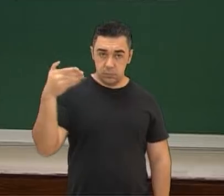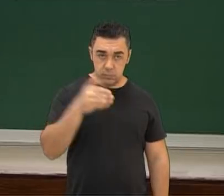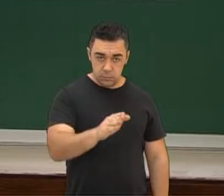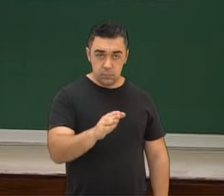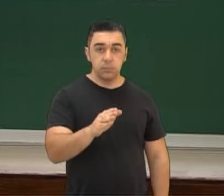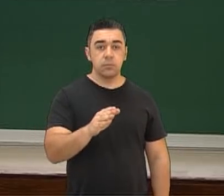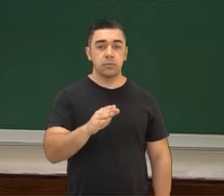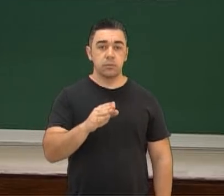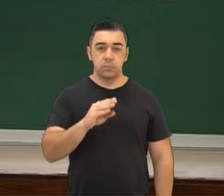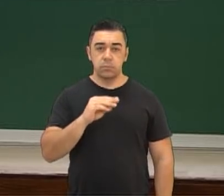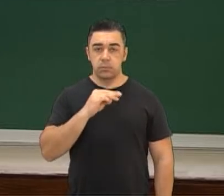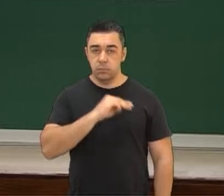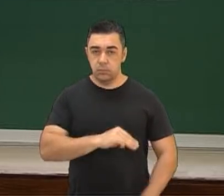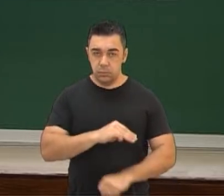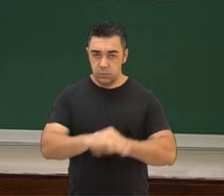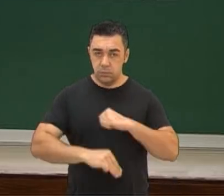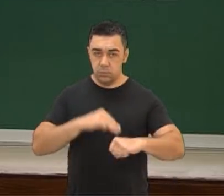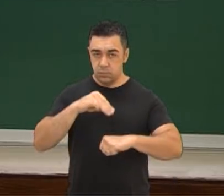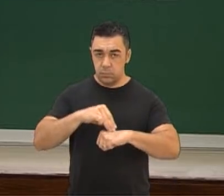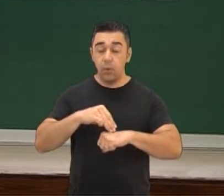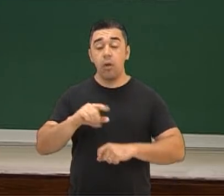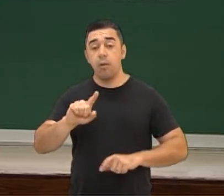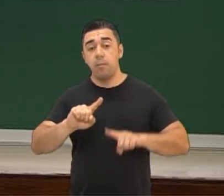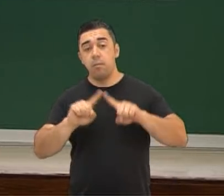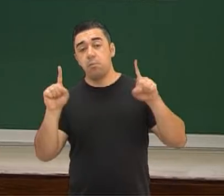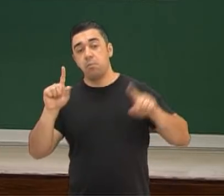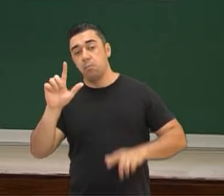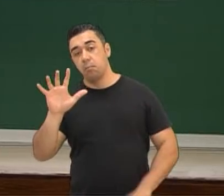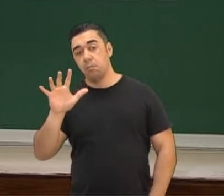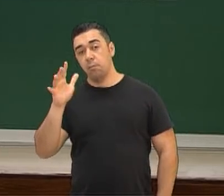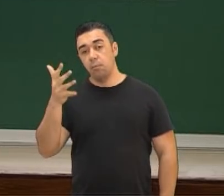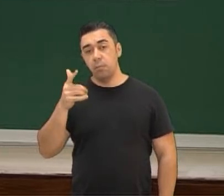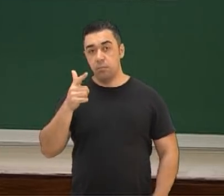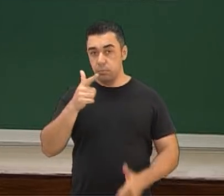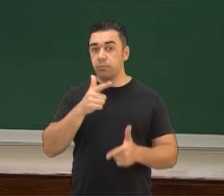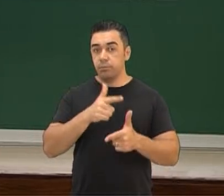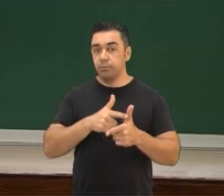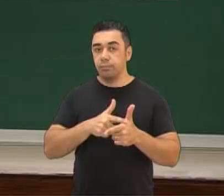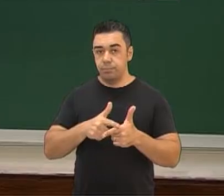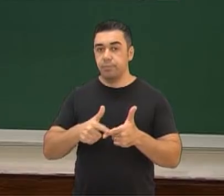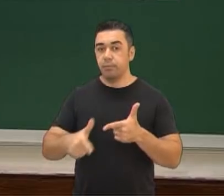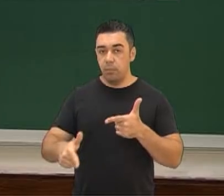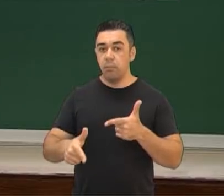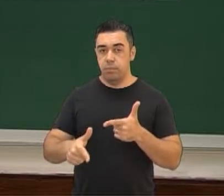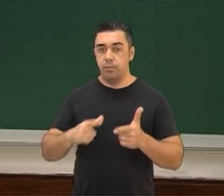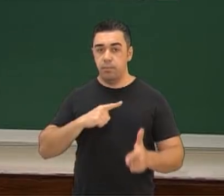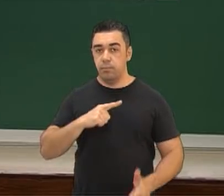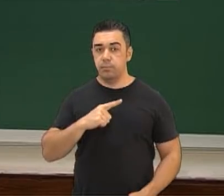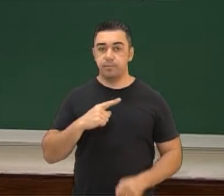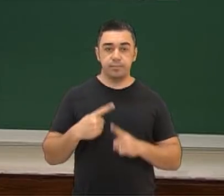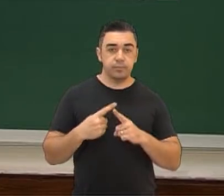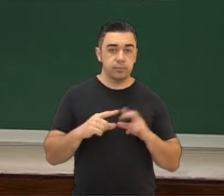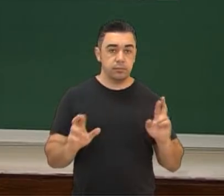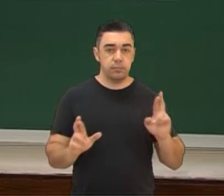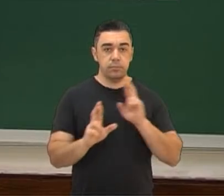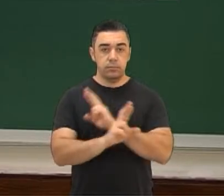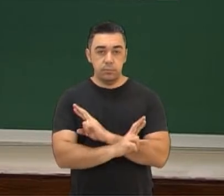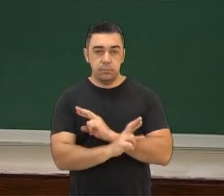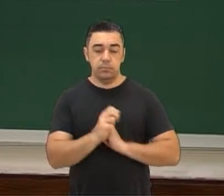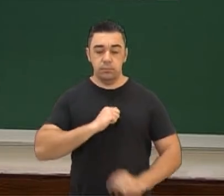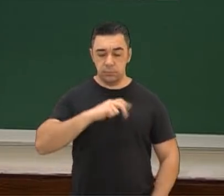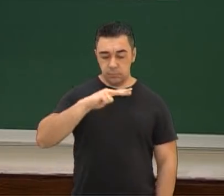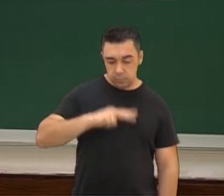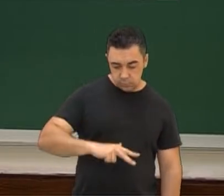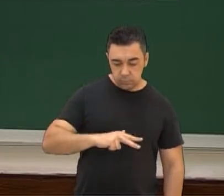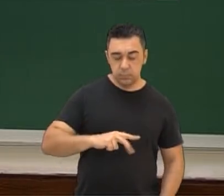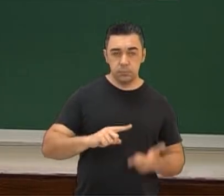missões, mas depois nós tivemos algumas situações ali, alguns problemas, né? Porque as relações entre